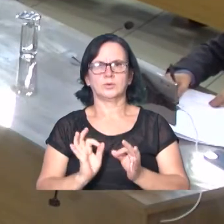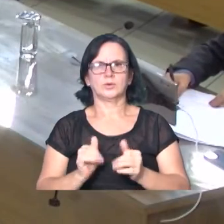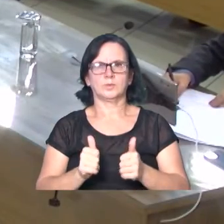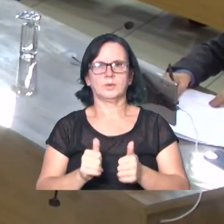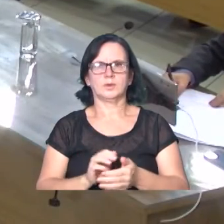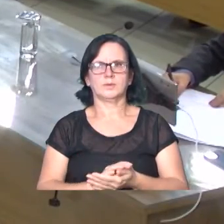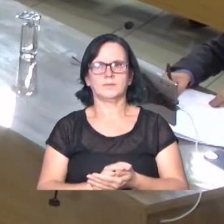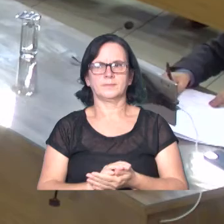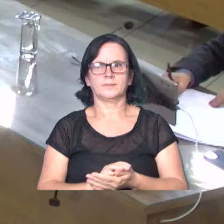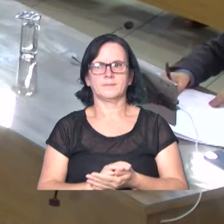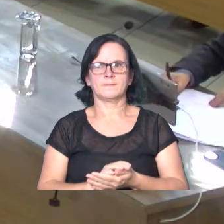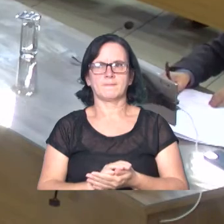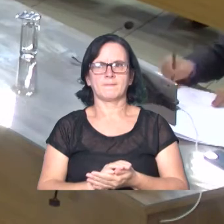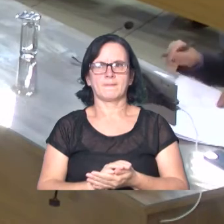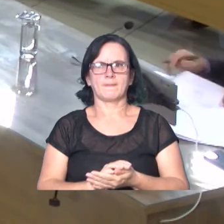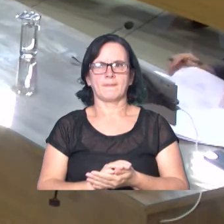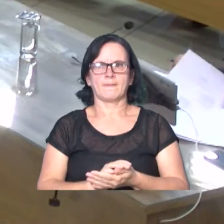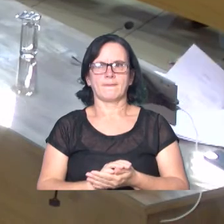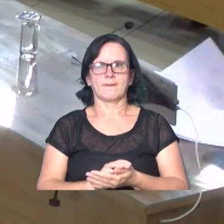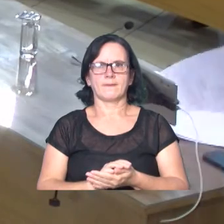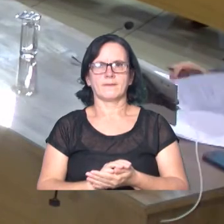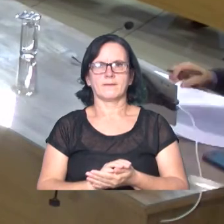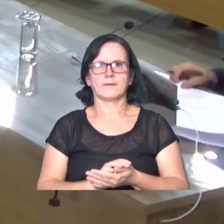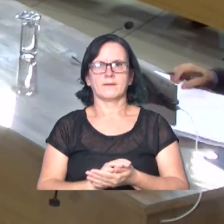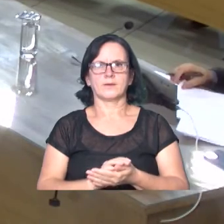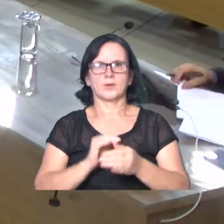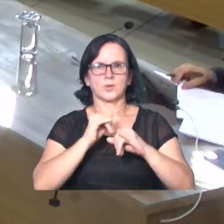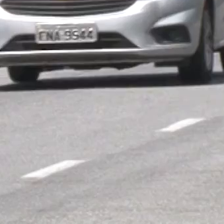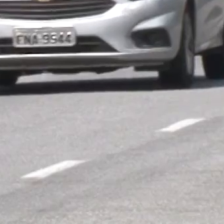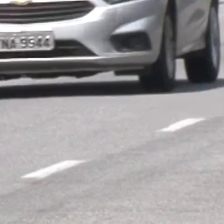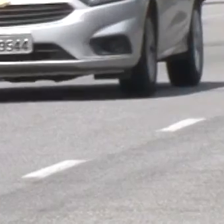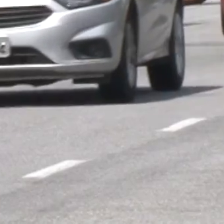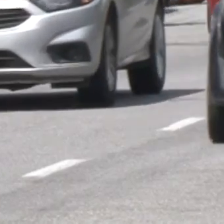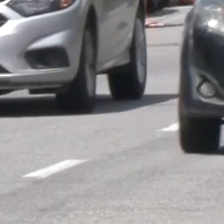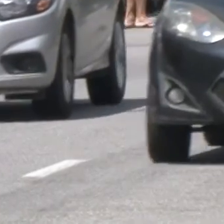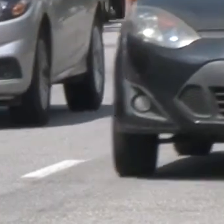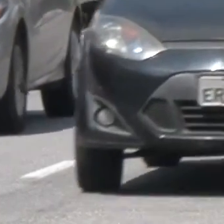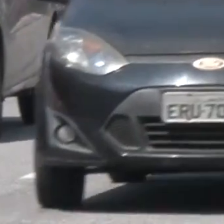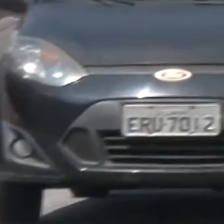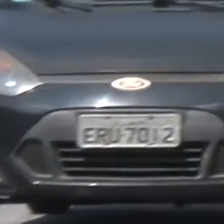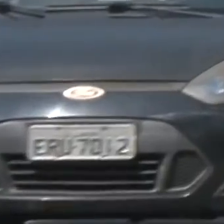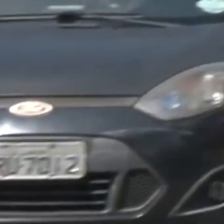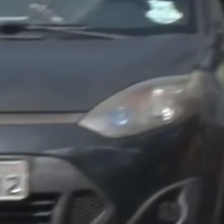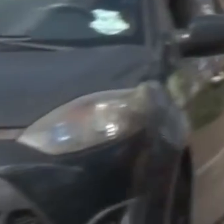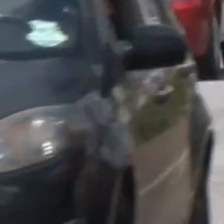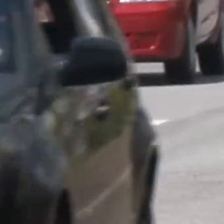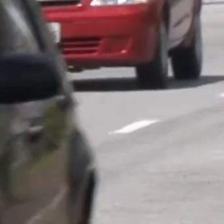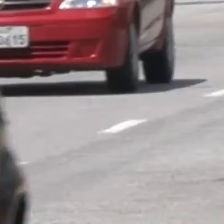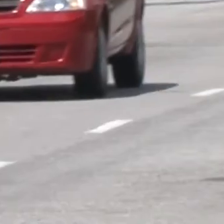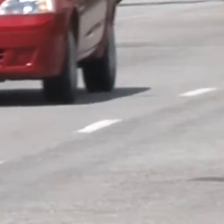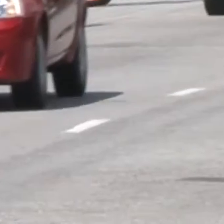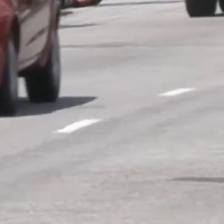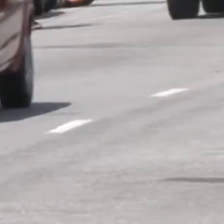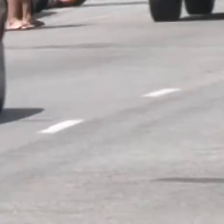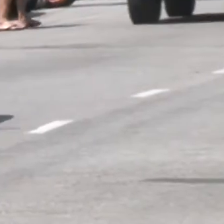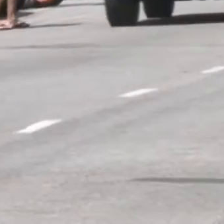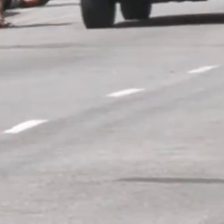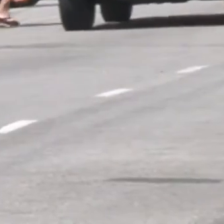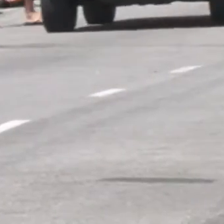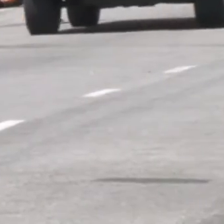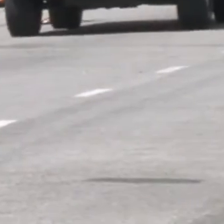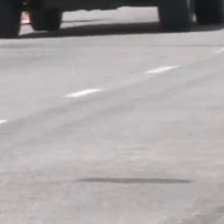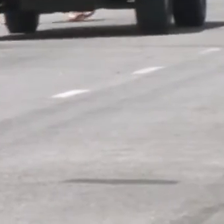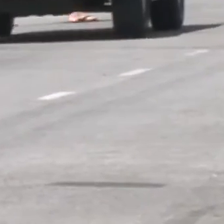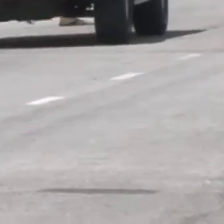pessoas que estão contaminadas O resultado é efetivo é muito mais melhor do que esse que nós teremos hoje caso como o que dá uma